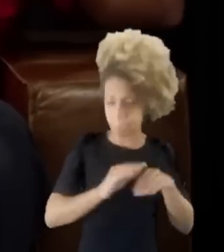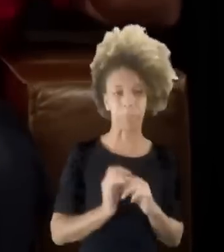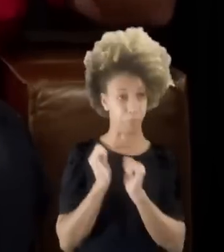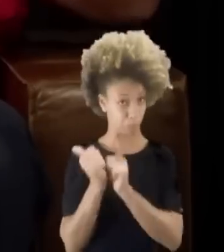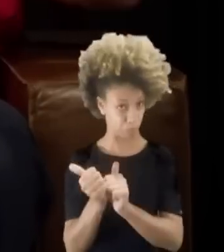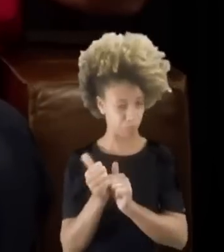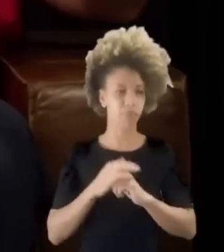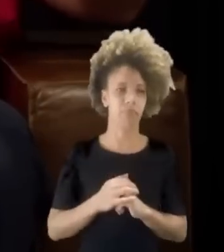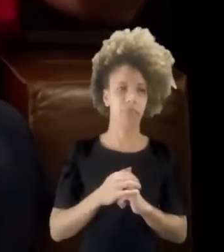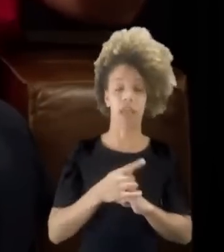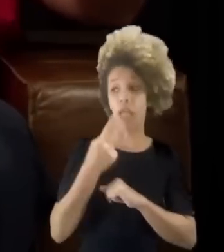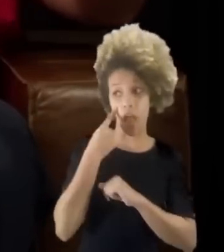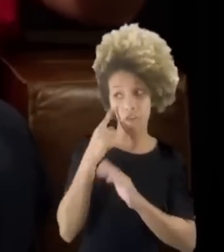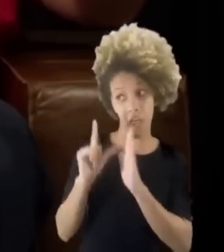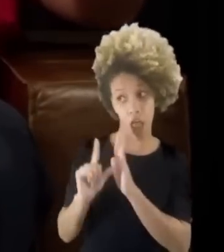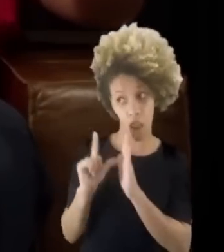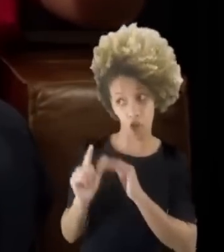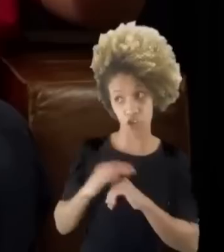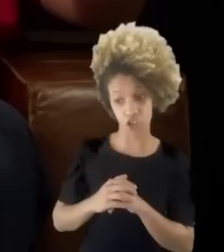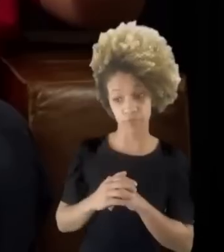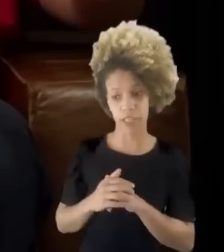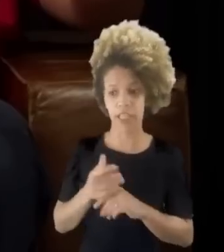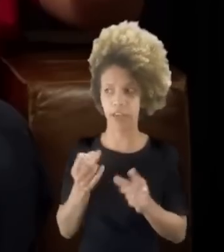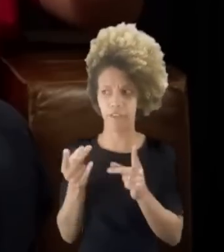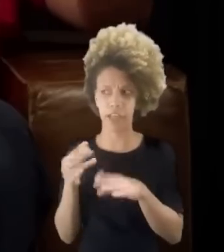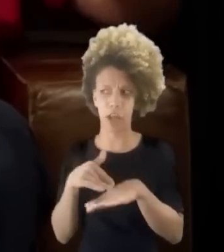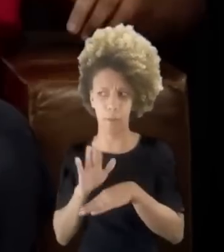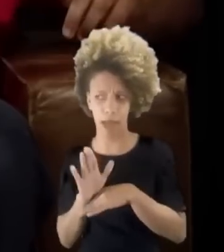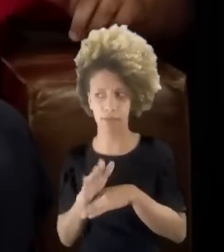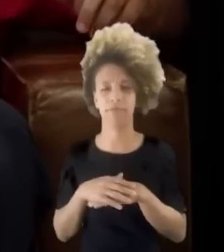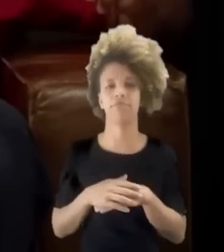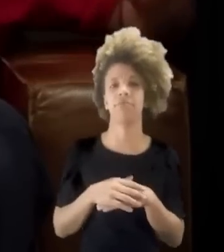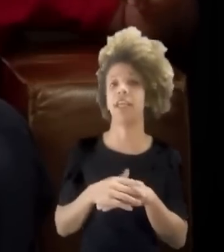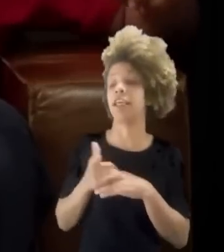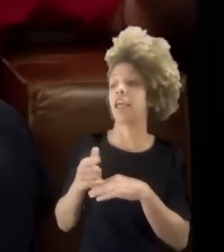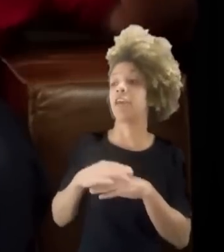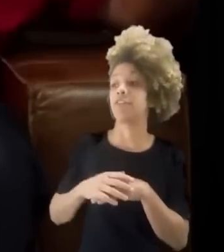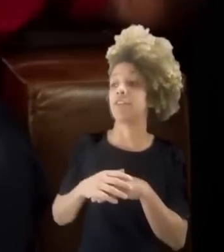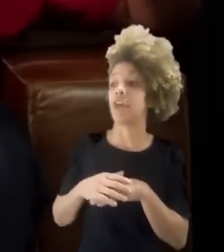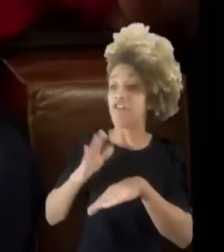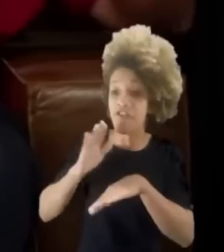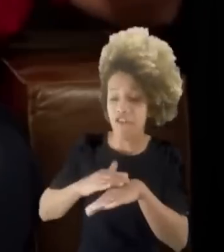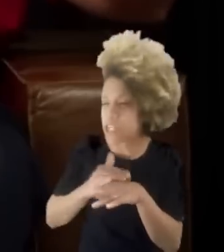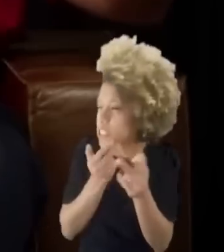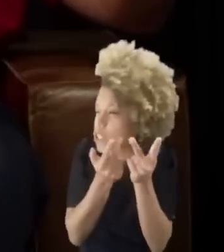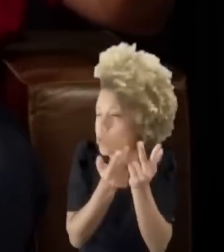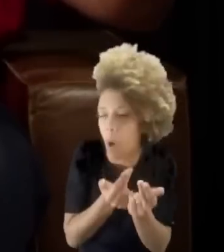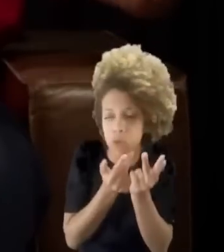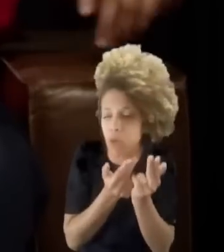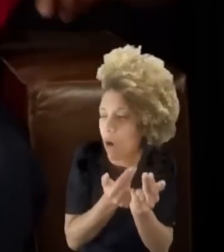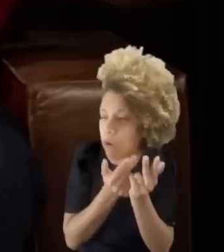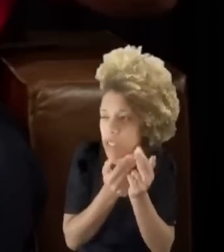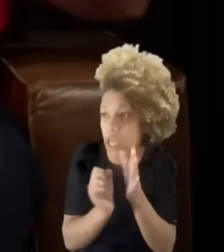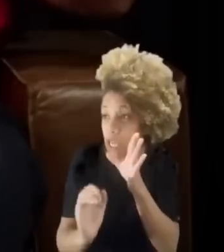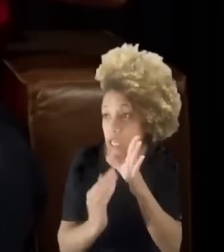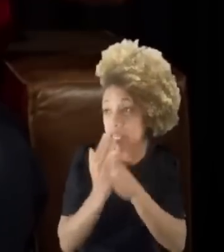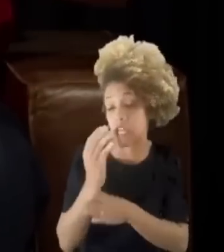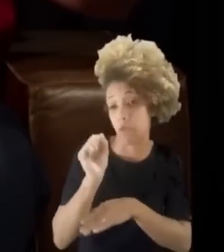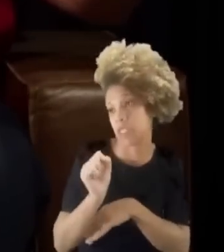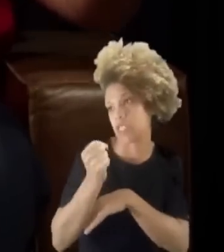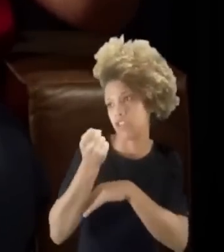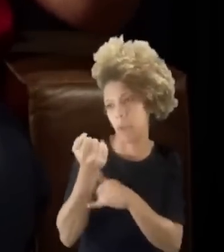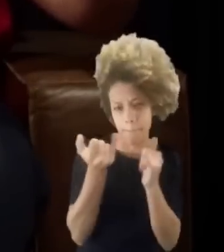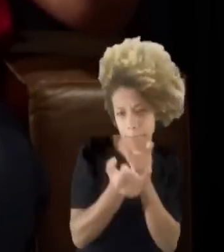eles vêm a loja de cerveja artesanal que está mais vendendo E aí eles vai lá e coloca ele faz igualzinha cria uma cerveja